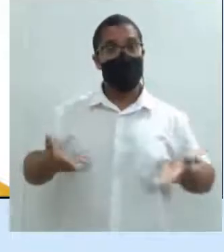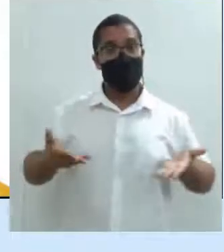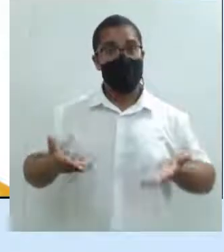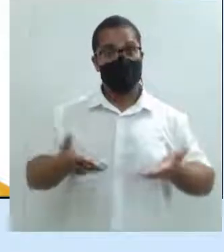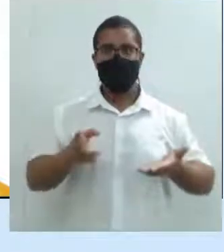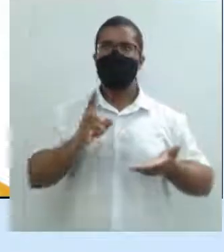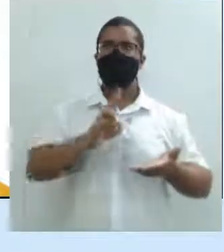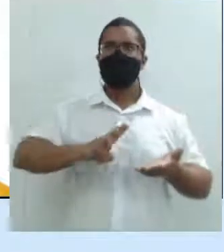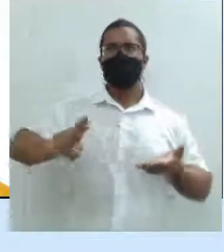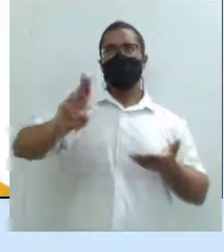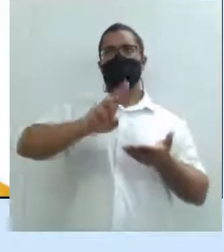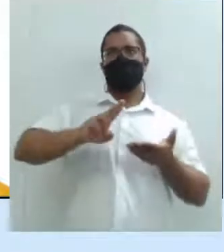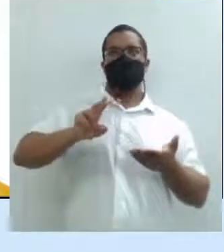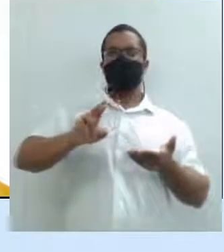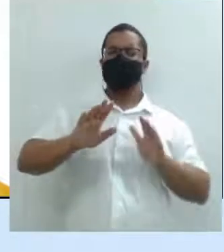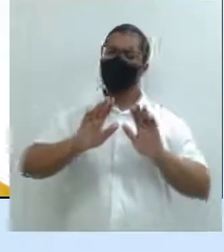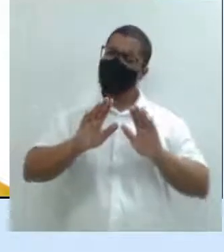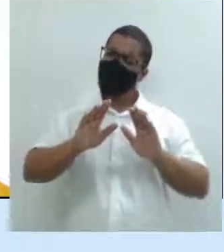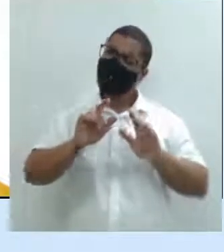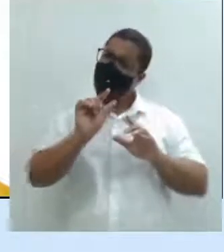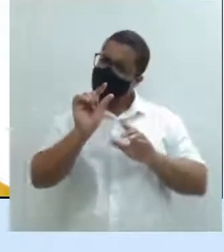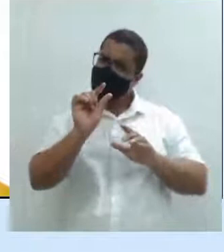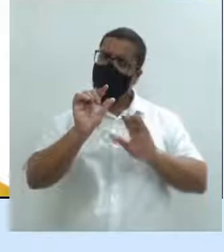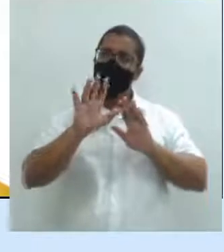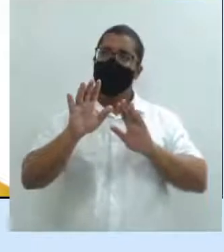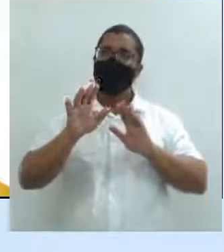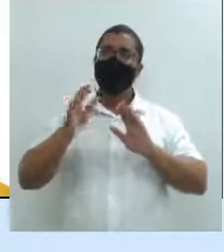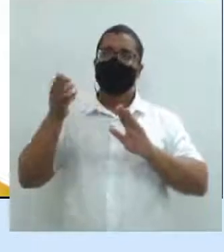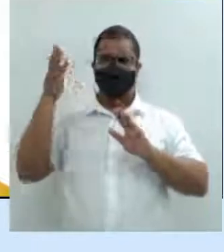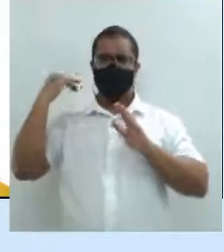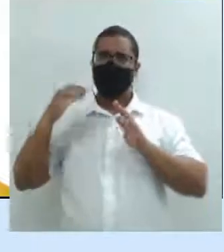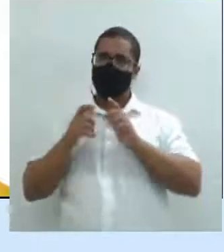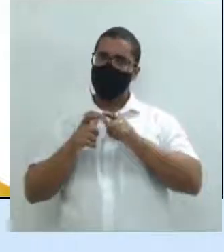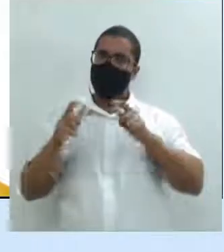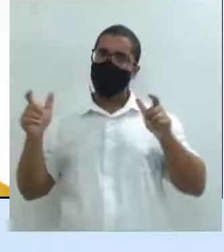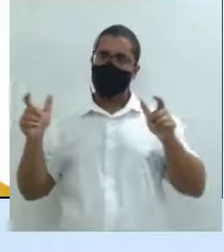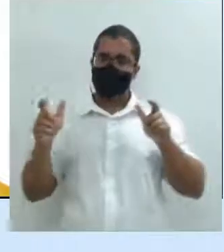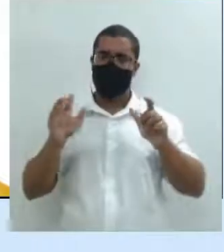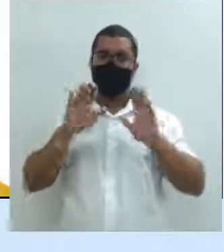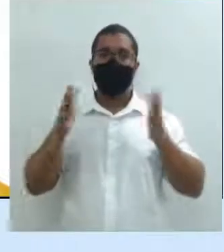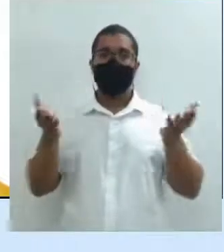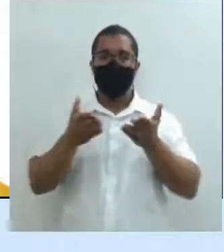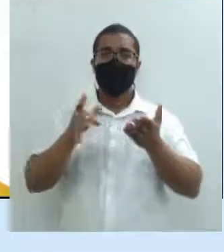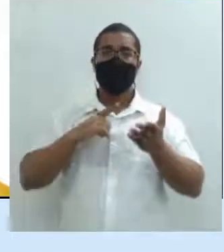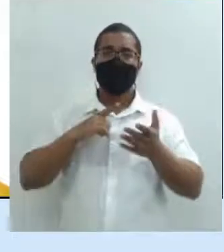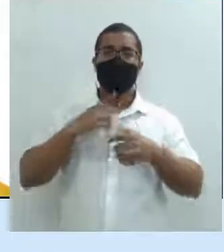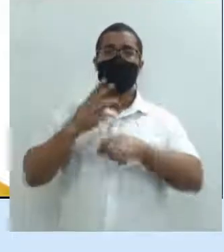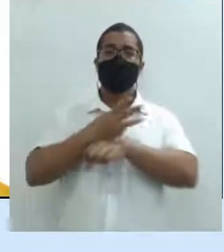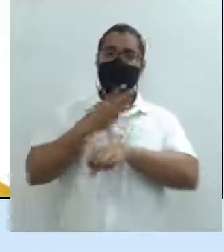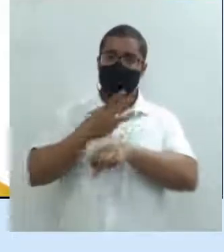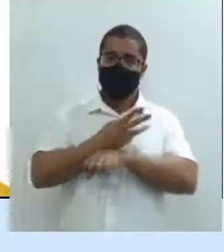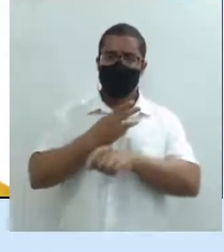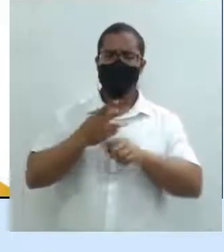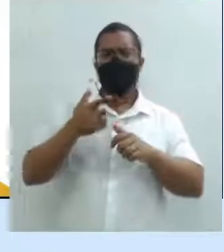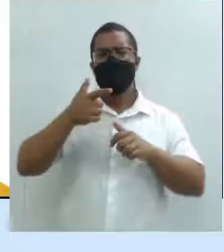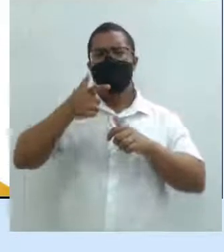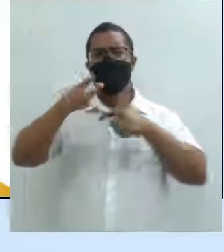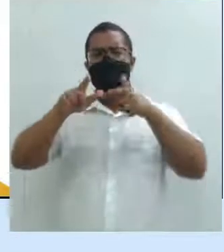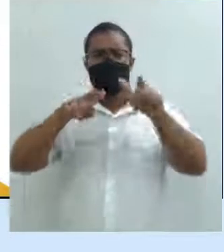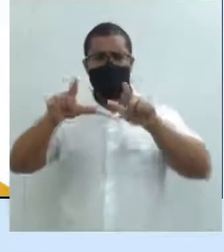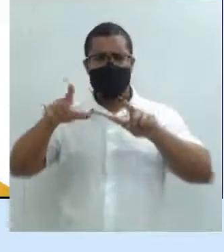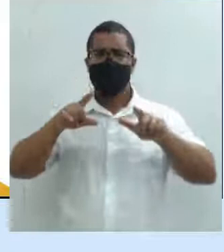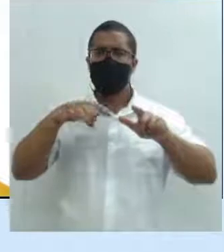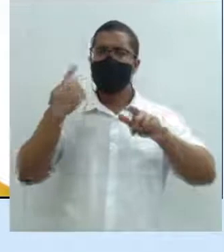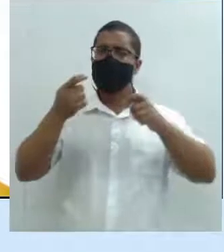dia como no passado, mas, por exemplo, o WhatsApp e outras ferramentas para poder nos conectar. E quando a gente